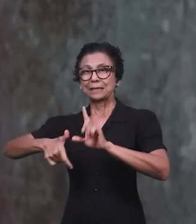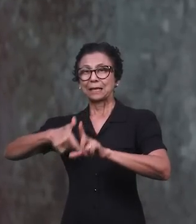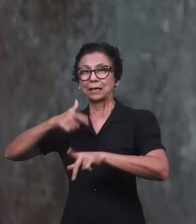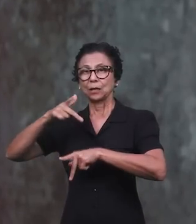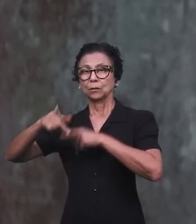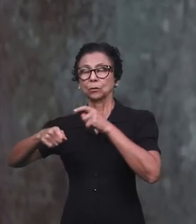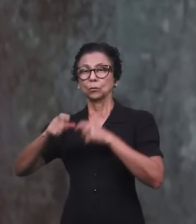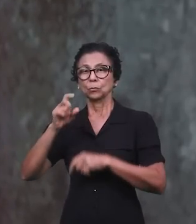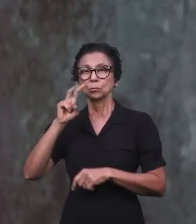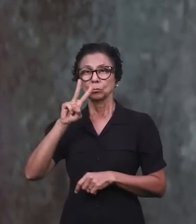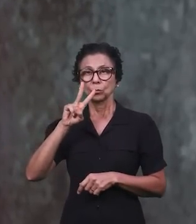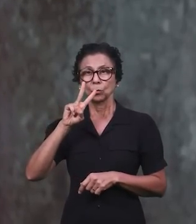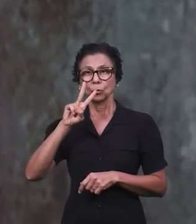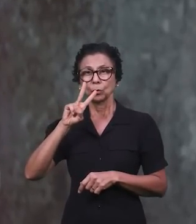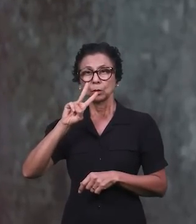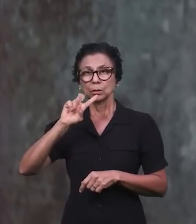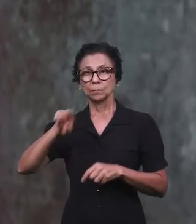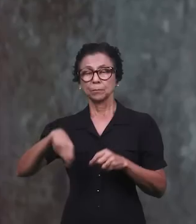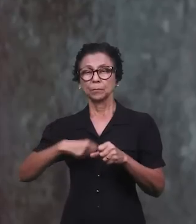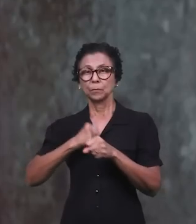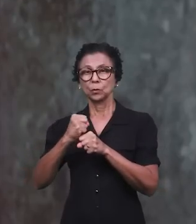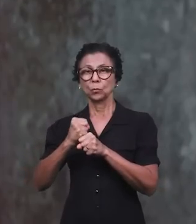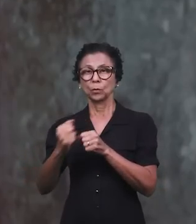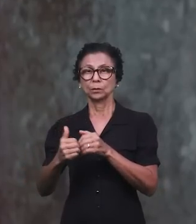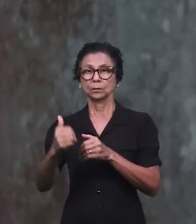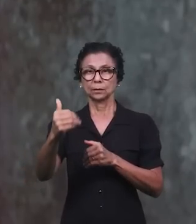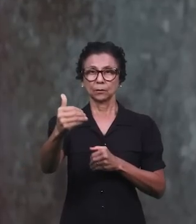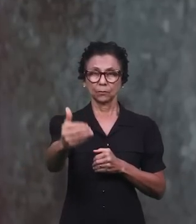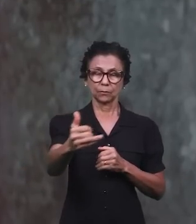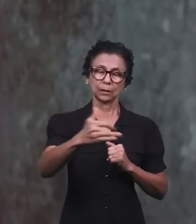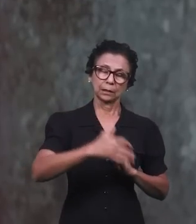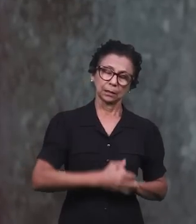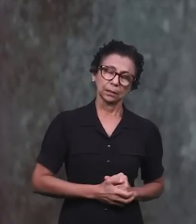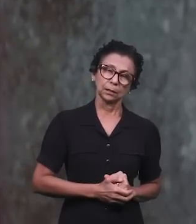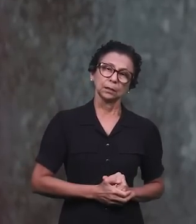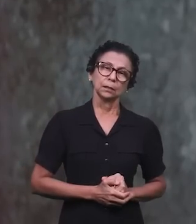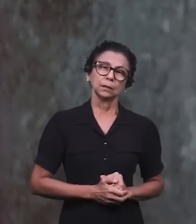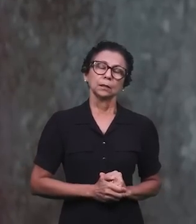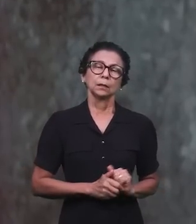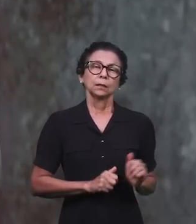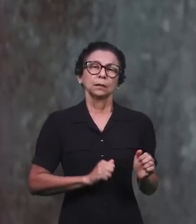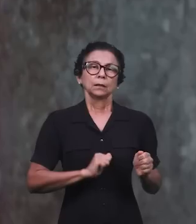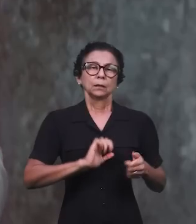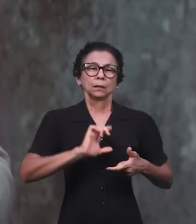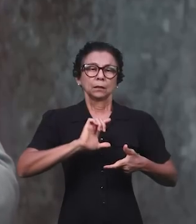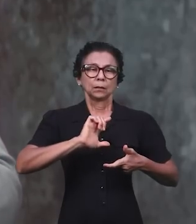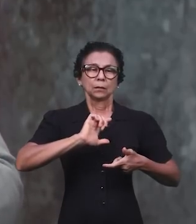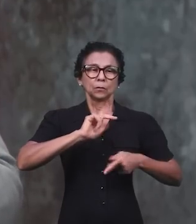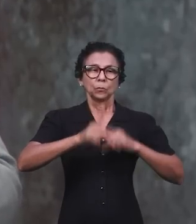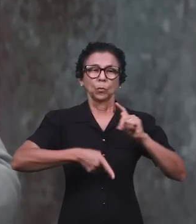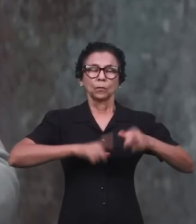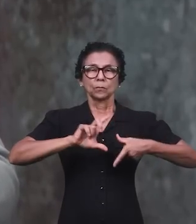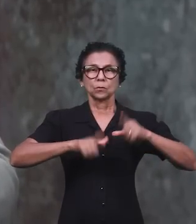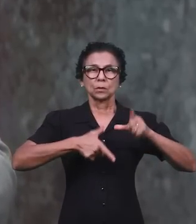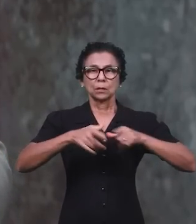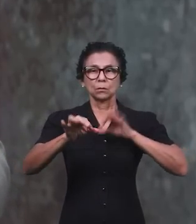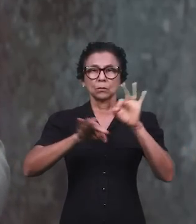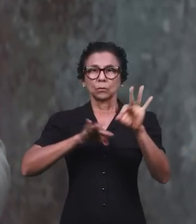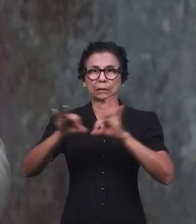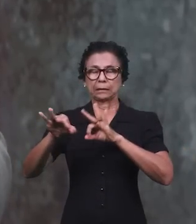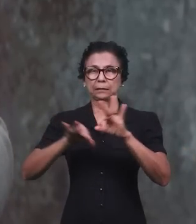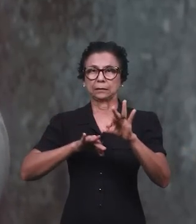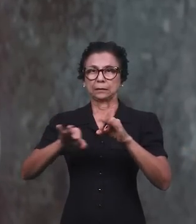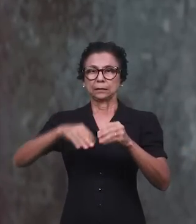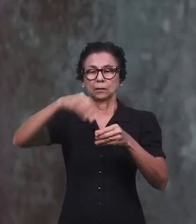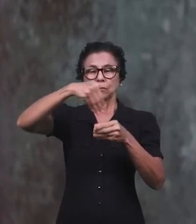2000 anos depois, Israel se reorganiza por meio de uma votação da Assembleia Geral da ONU,